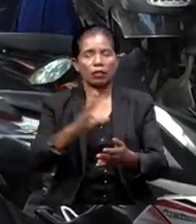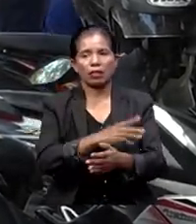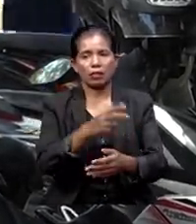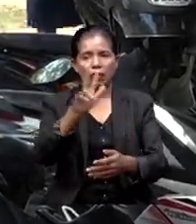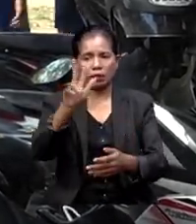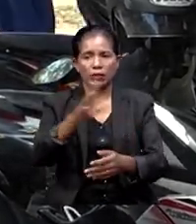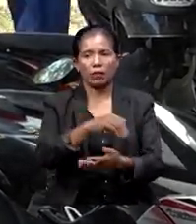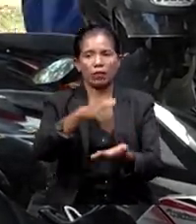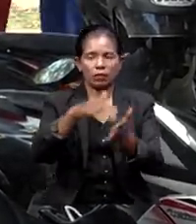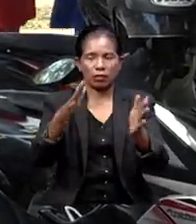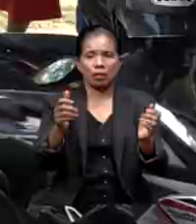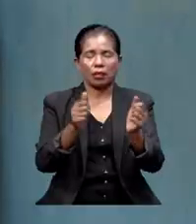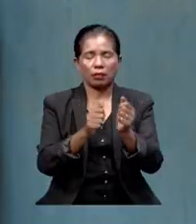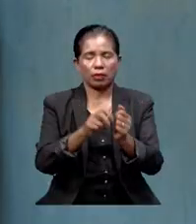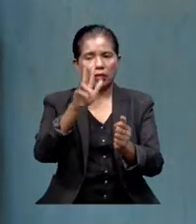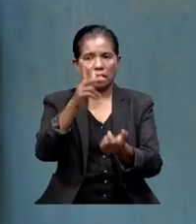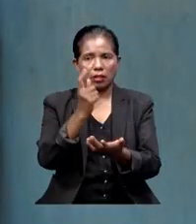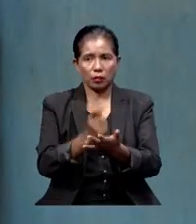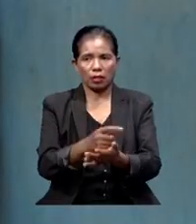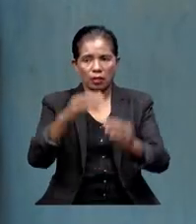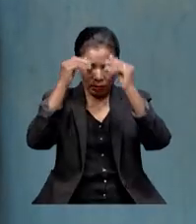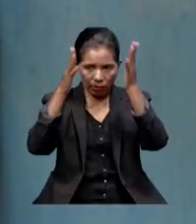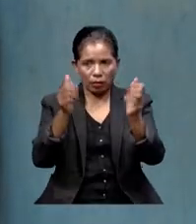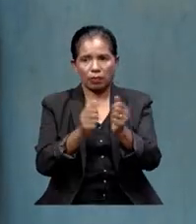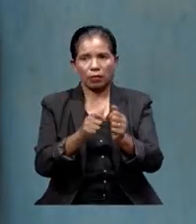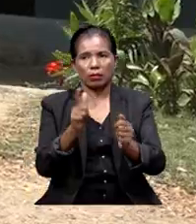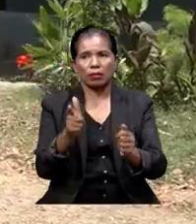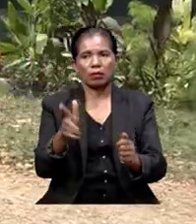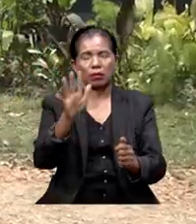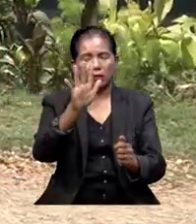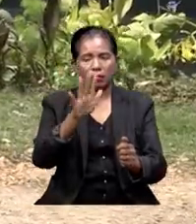o total estudante Rijon Tolu Resin, no professor Valnul Resin Lima, Lamberto da Silva, GMN.